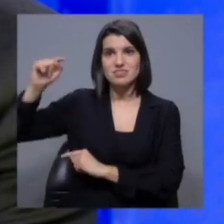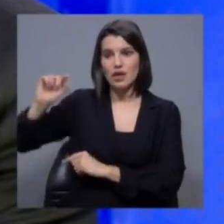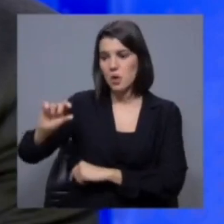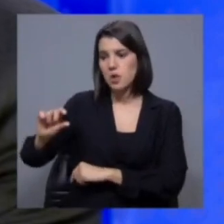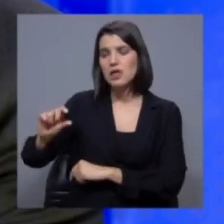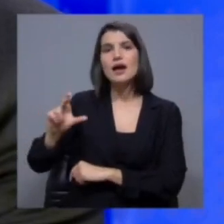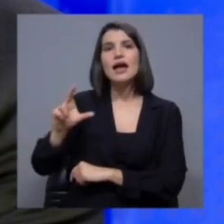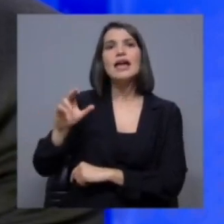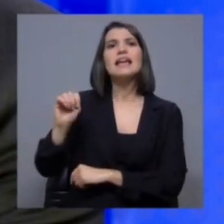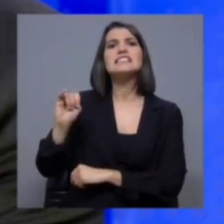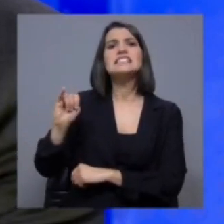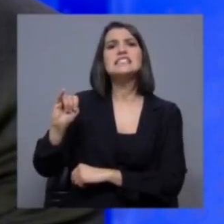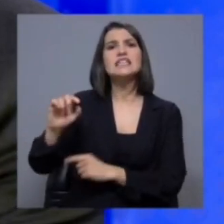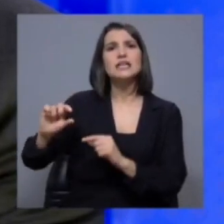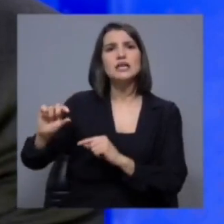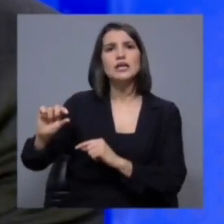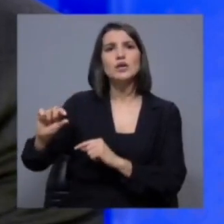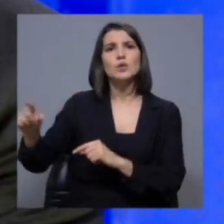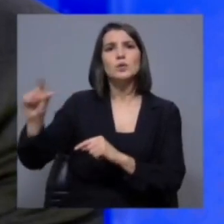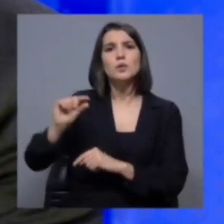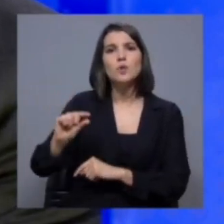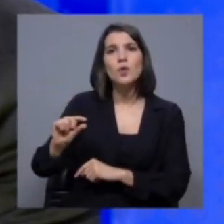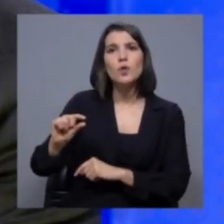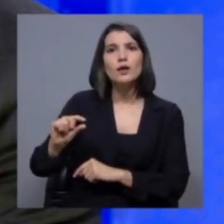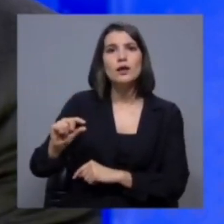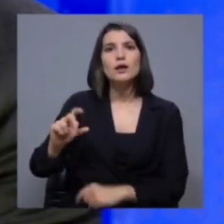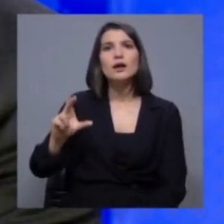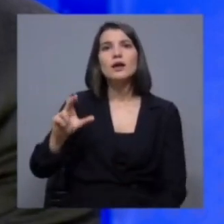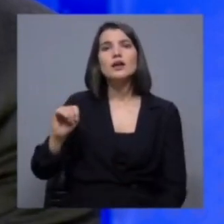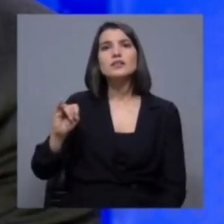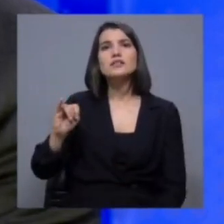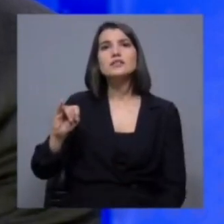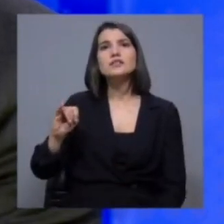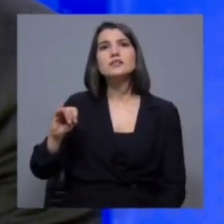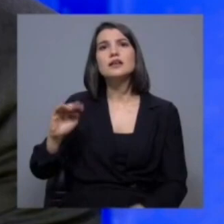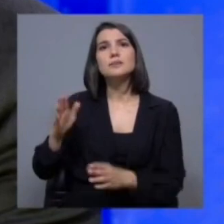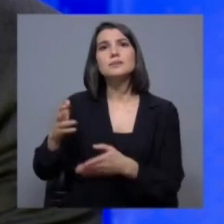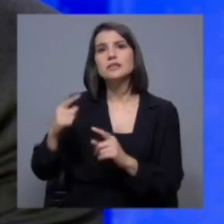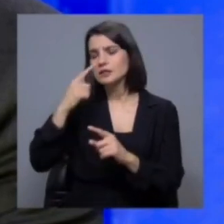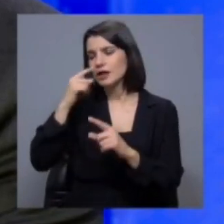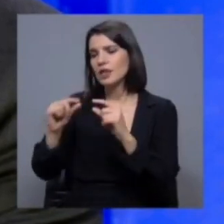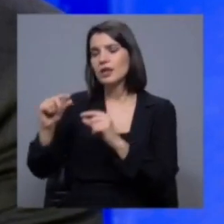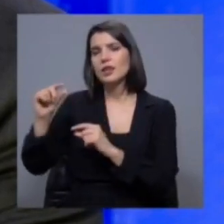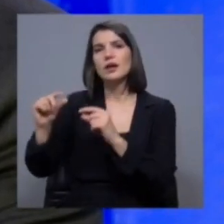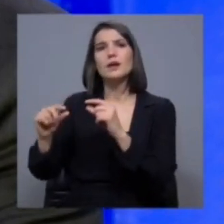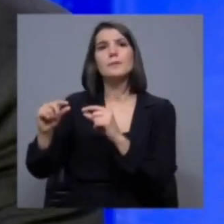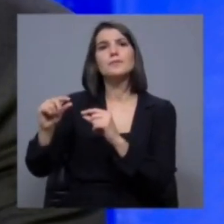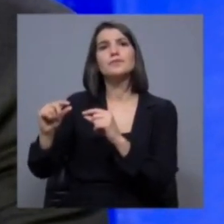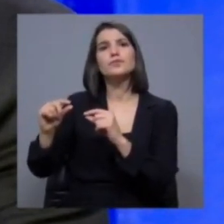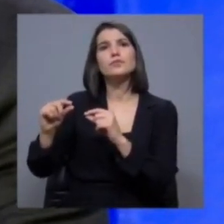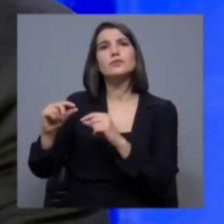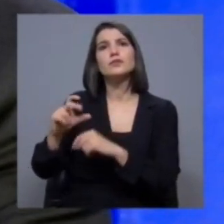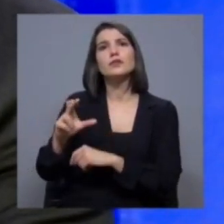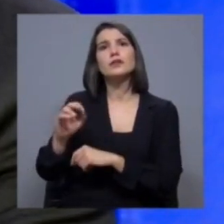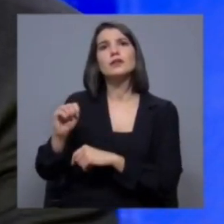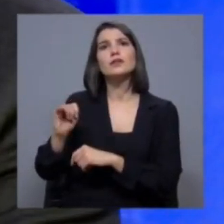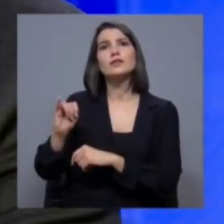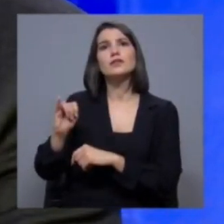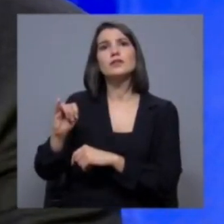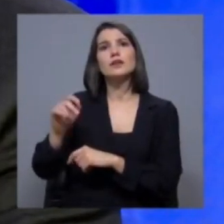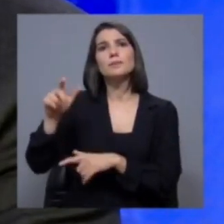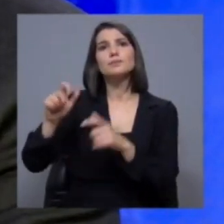esta coisa é o esse tudo e esta é o assim pensa como é que vai fazer não tem contra aproximar